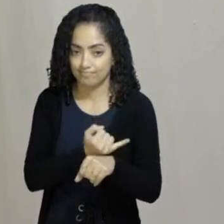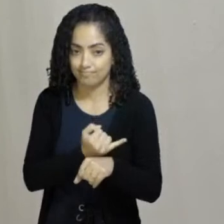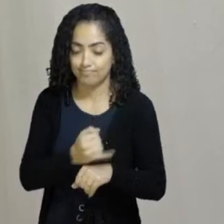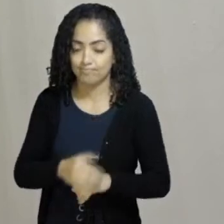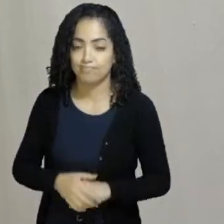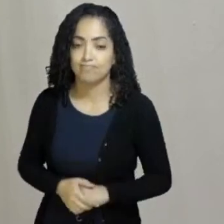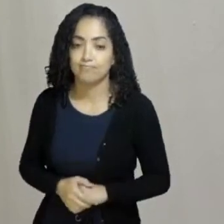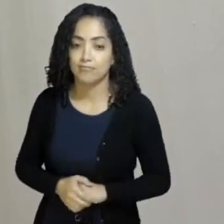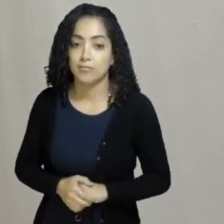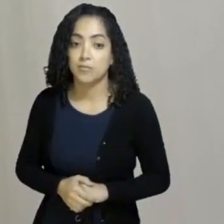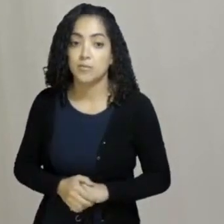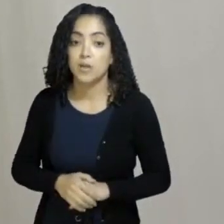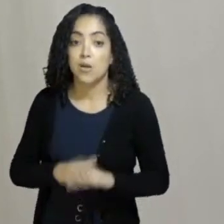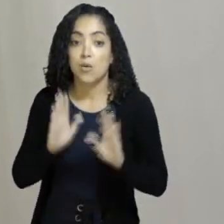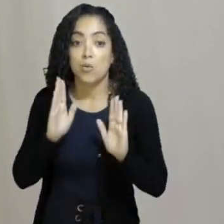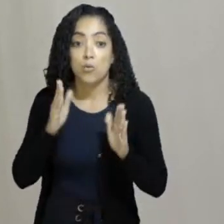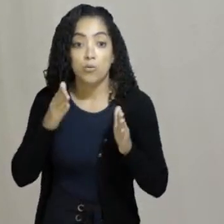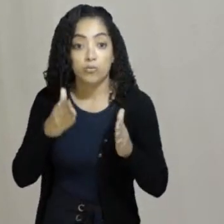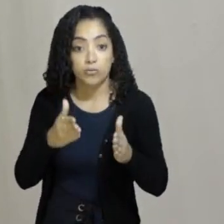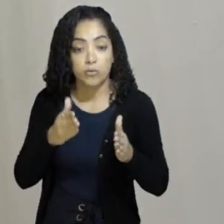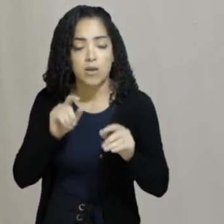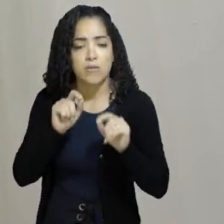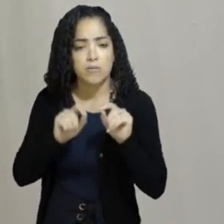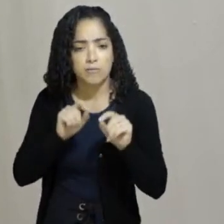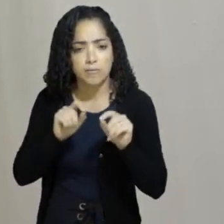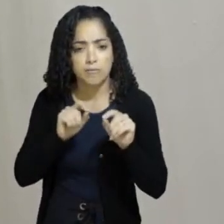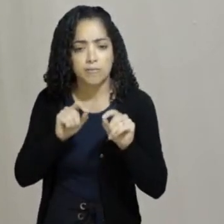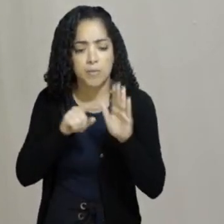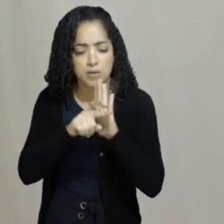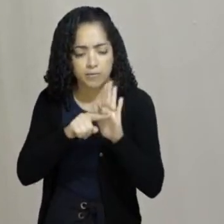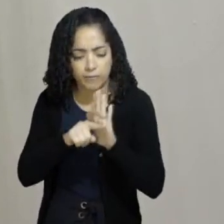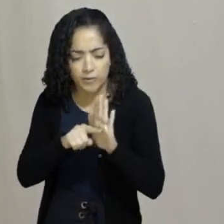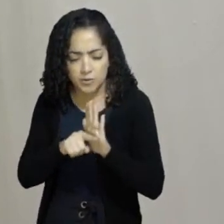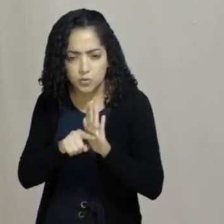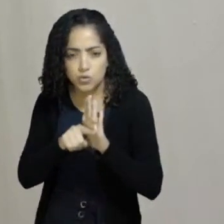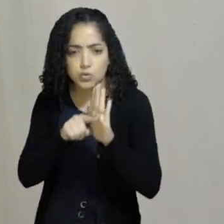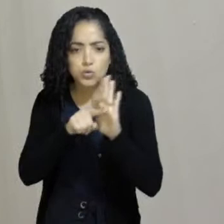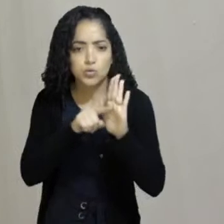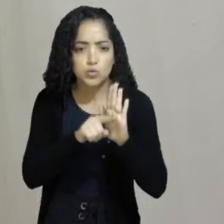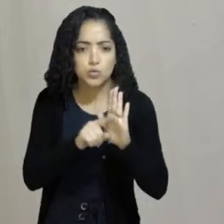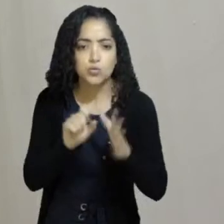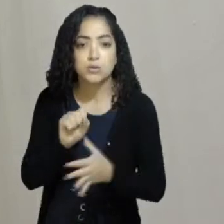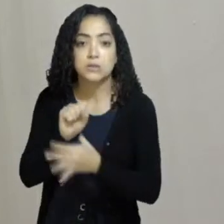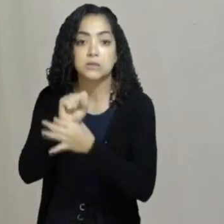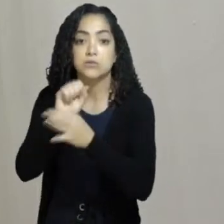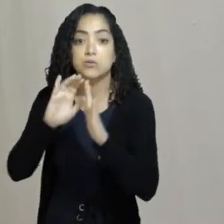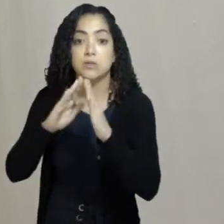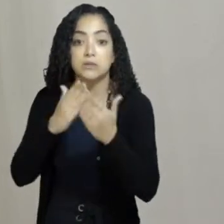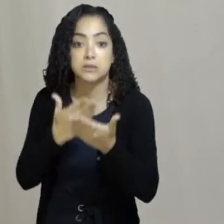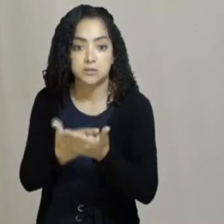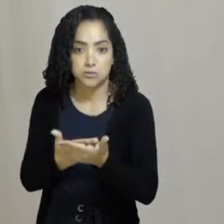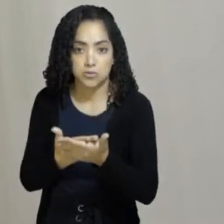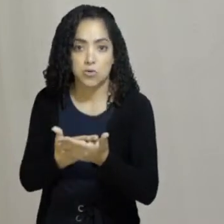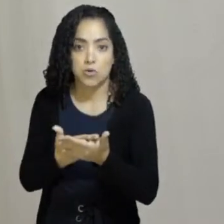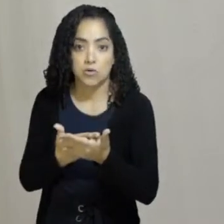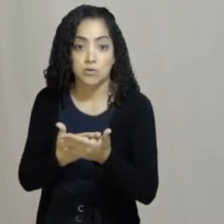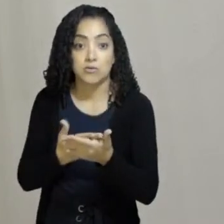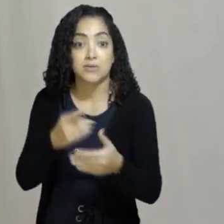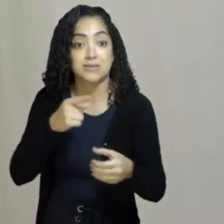essa comissão ela fez um raio x da segurança nas escolas e Cis da cidade de